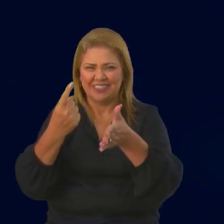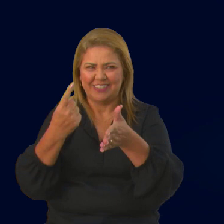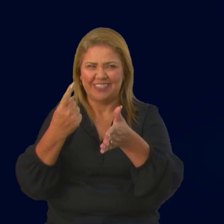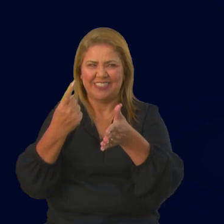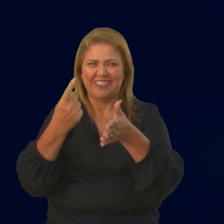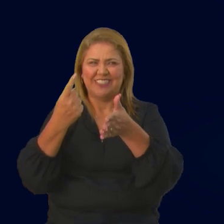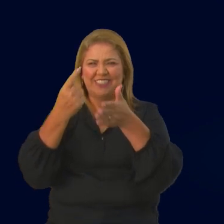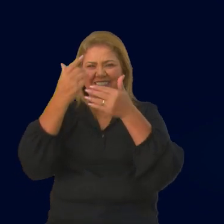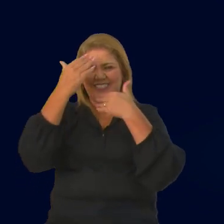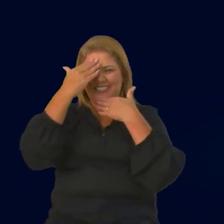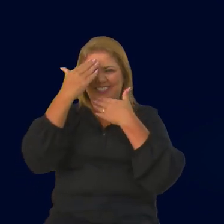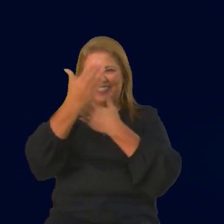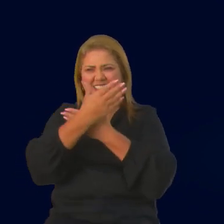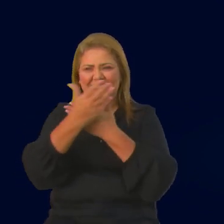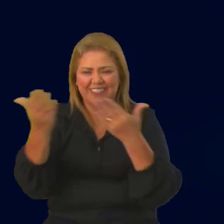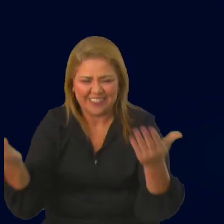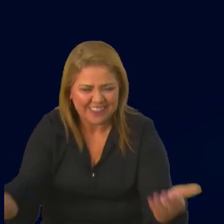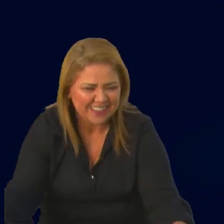0. Muito obrigada.